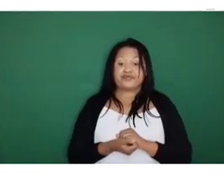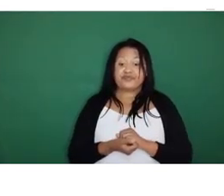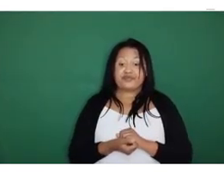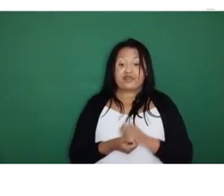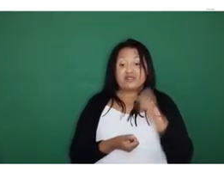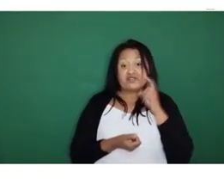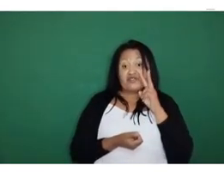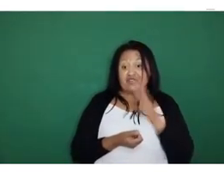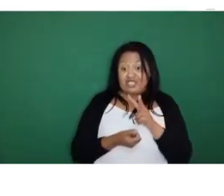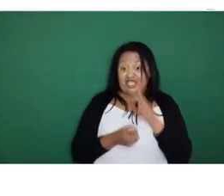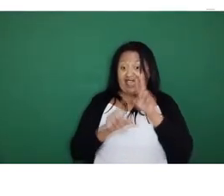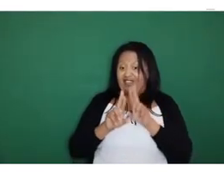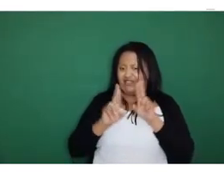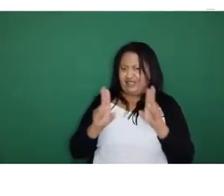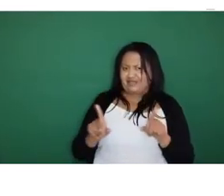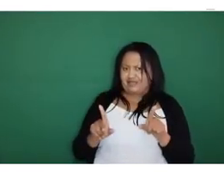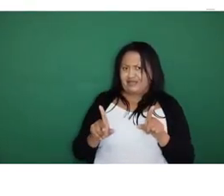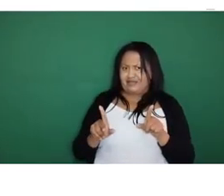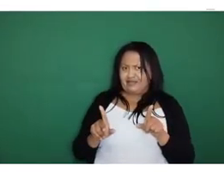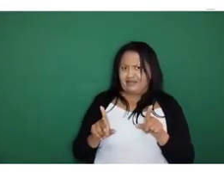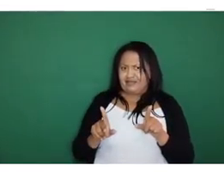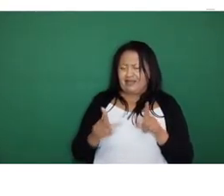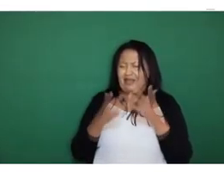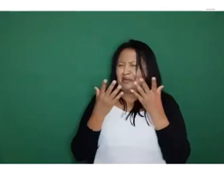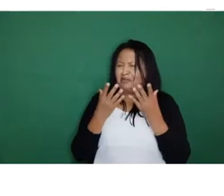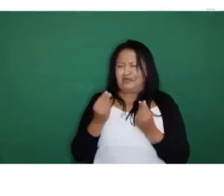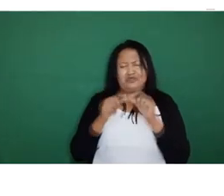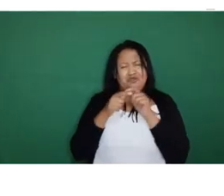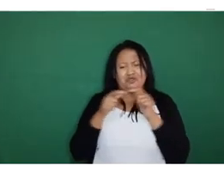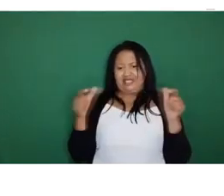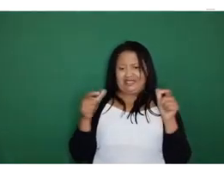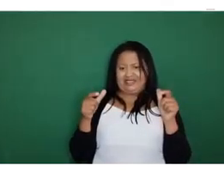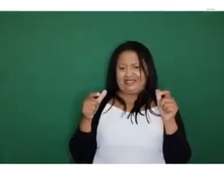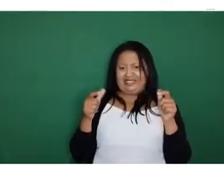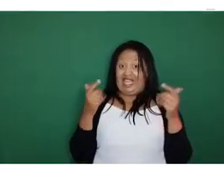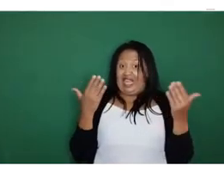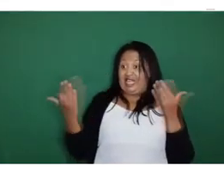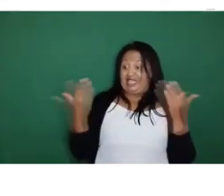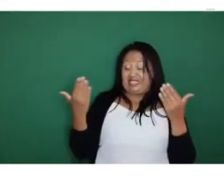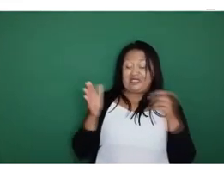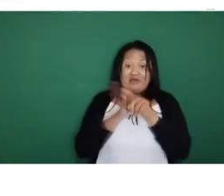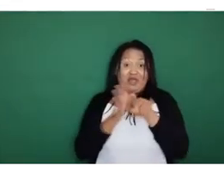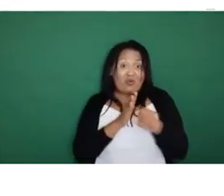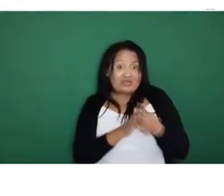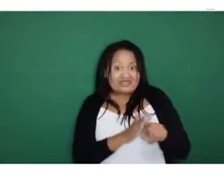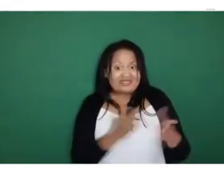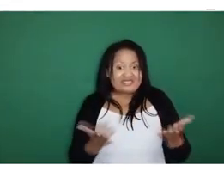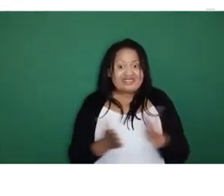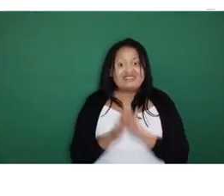veja que a diferença é muito grande entre as alternativas Então